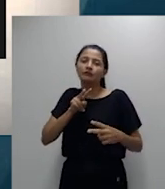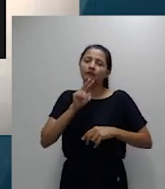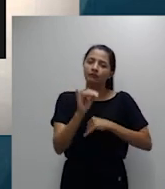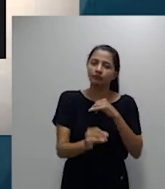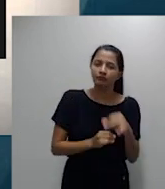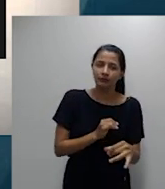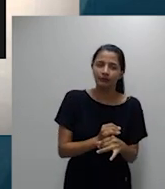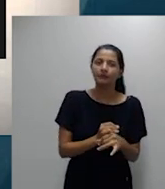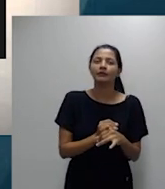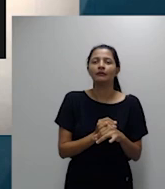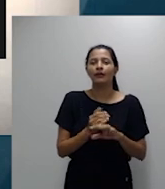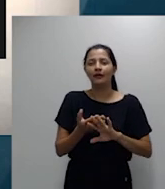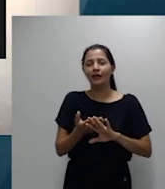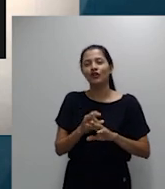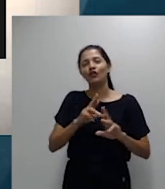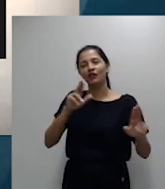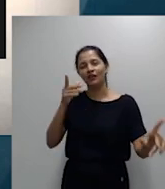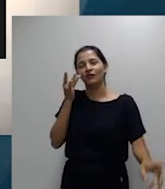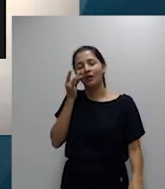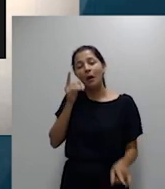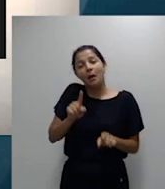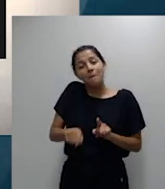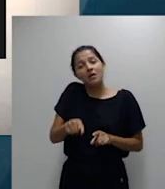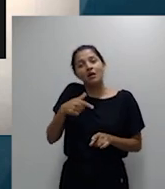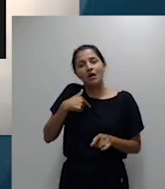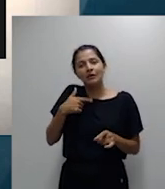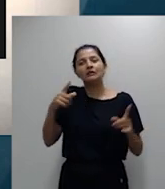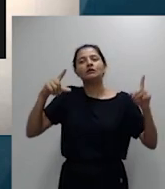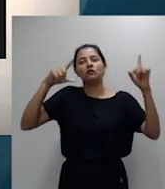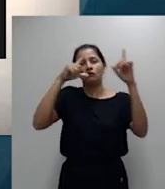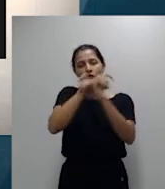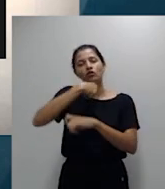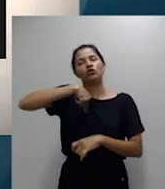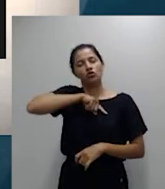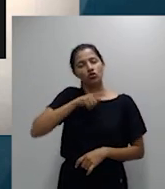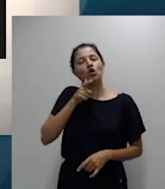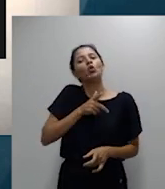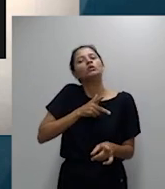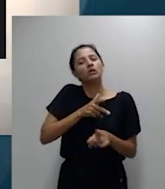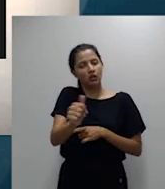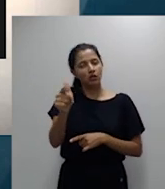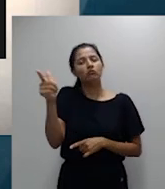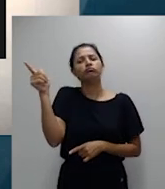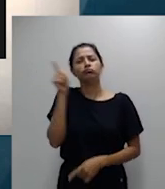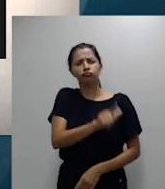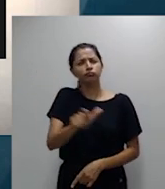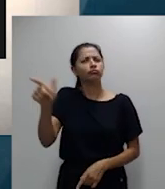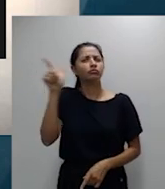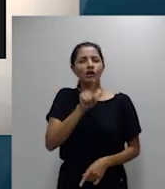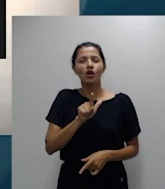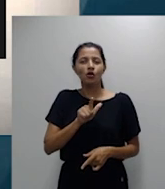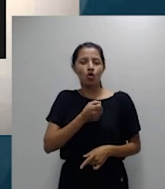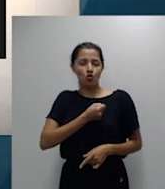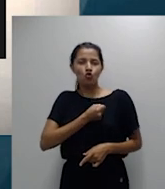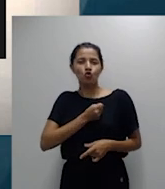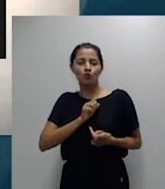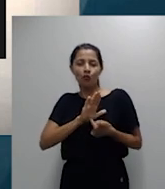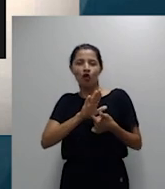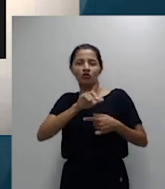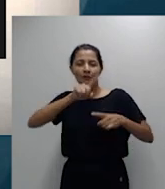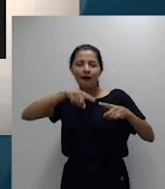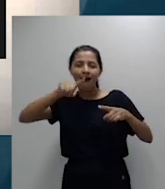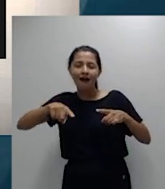virtuais mais 15 que apesar da dificuldade foi vitorioso para conseguimos aí os números de monstros